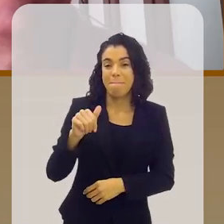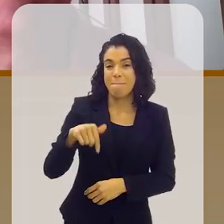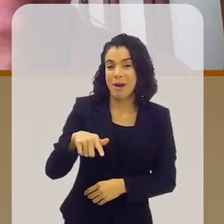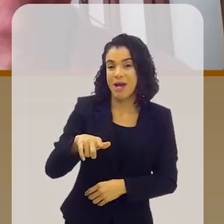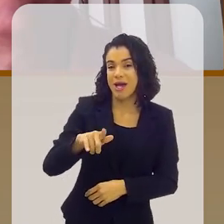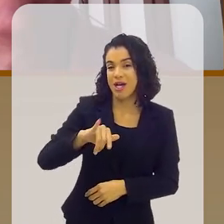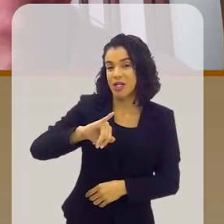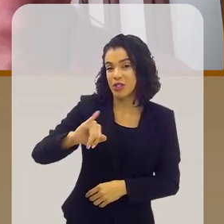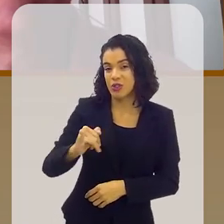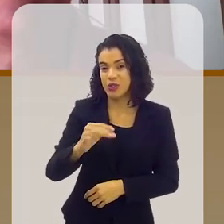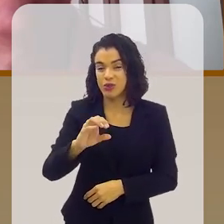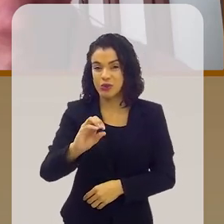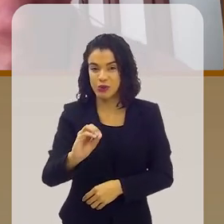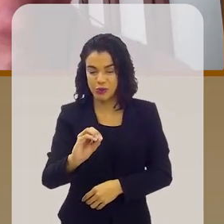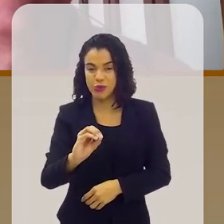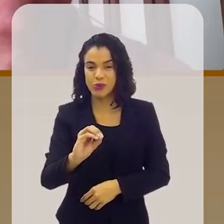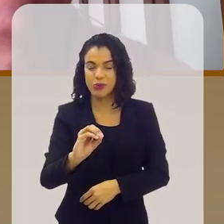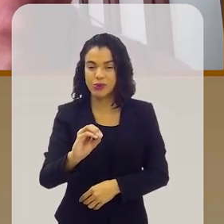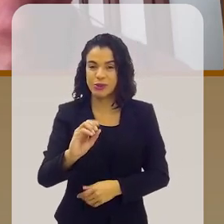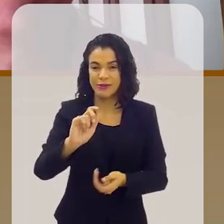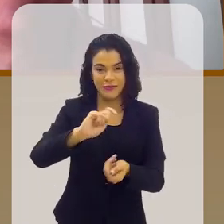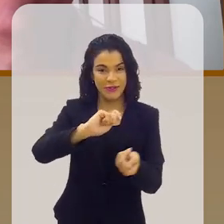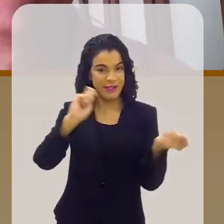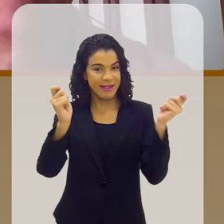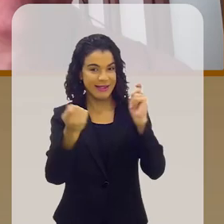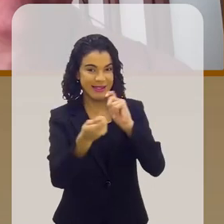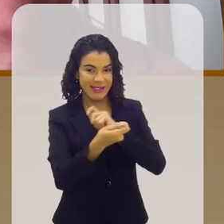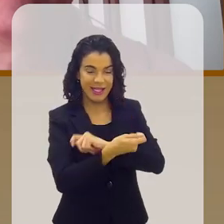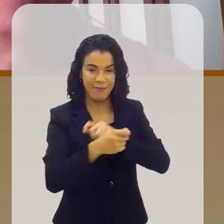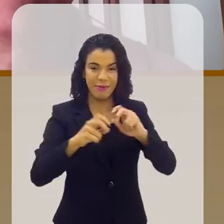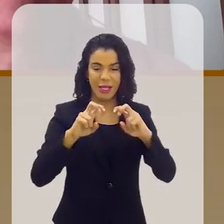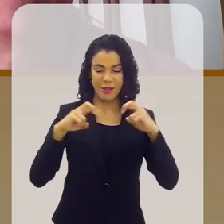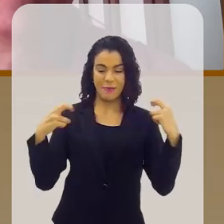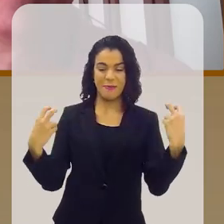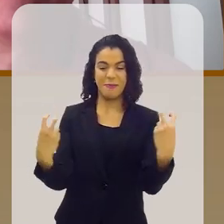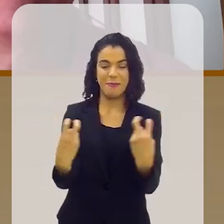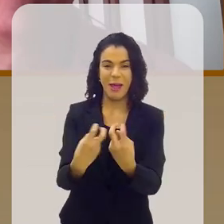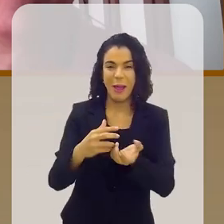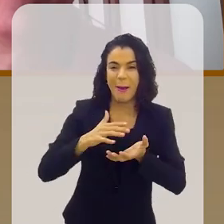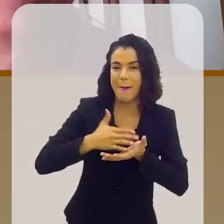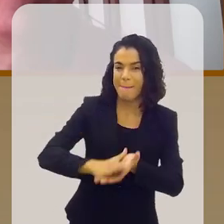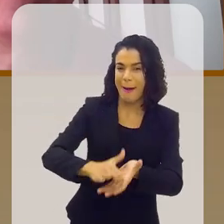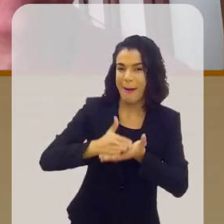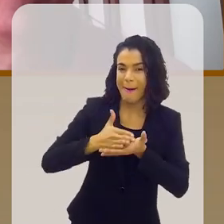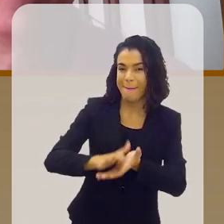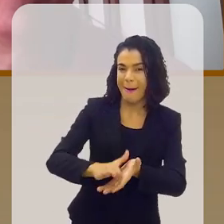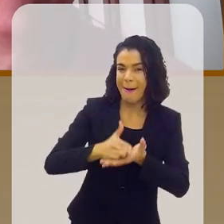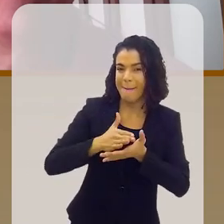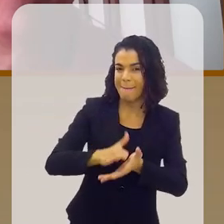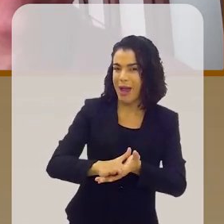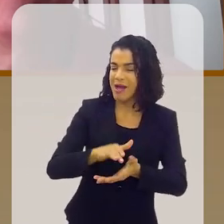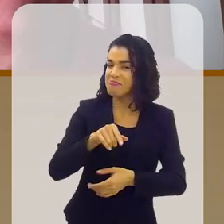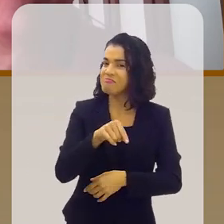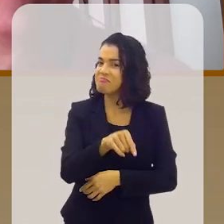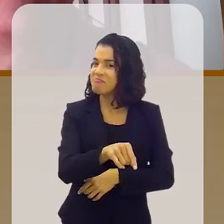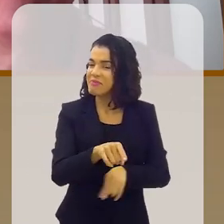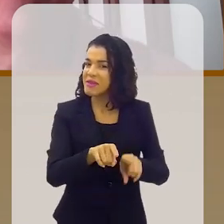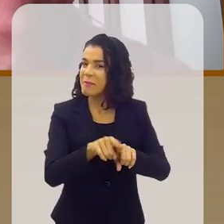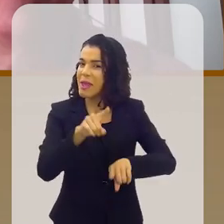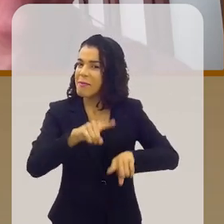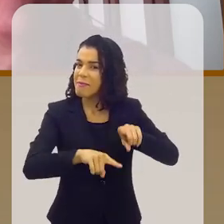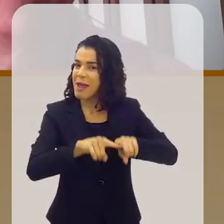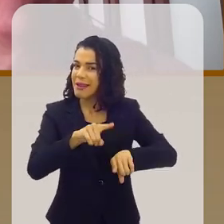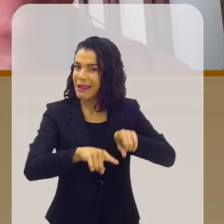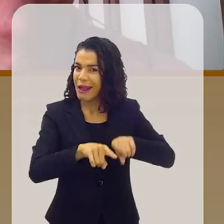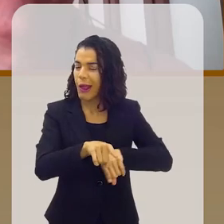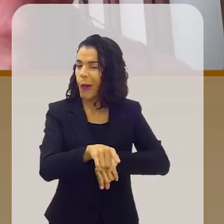banjo, que foi introduzido nas rodas de samba e no fundo de quintal, com uma figura